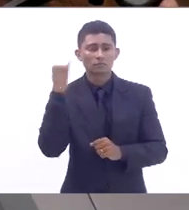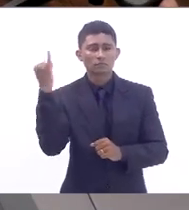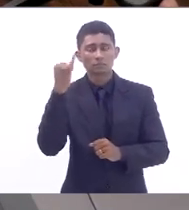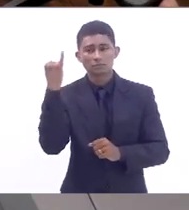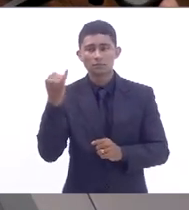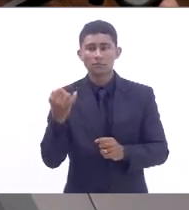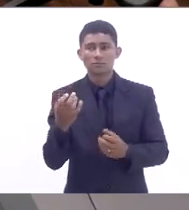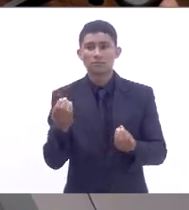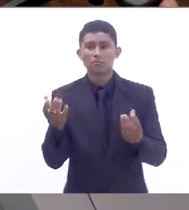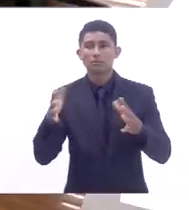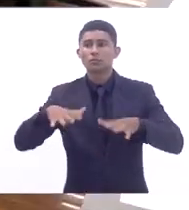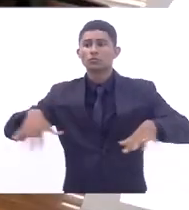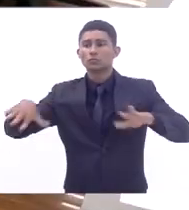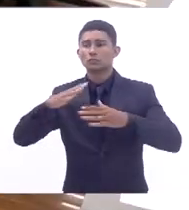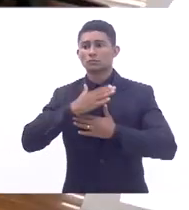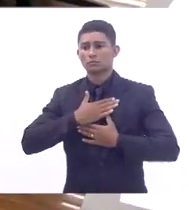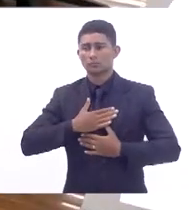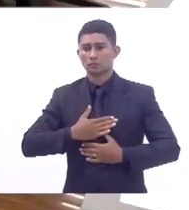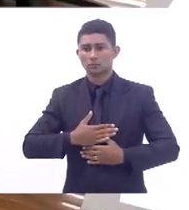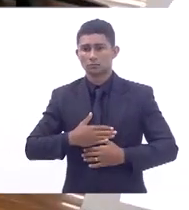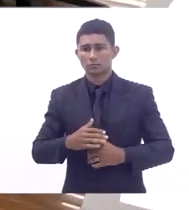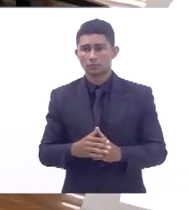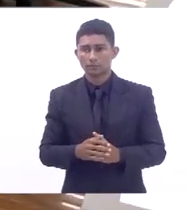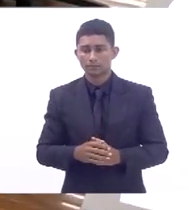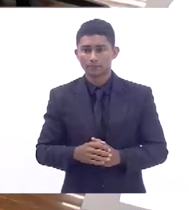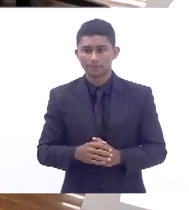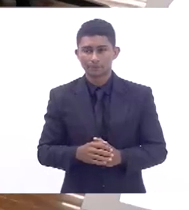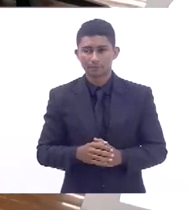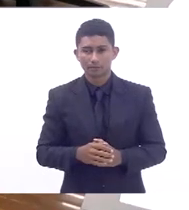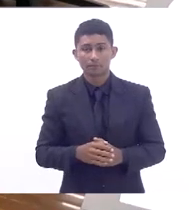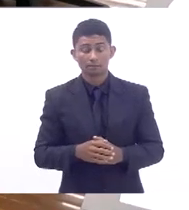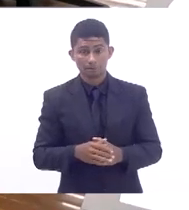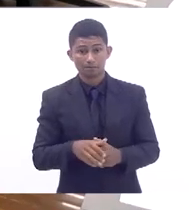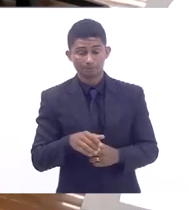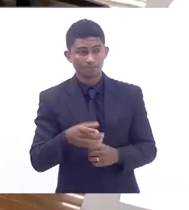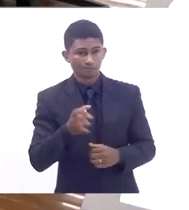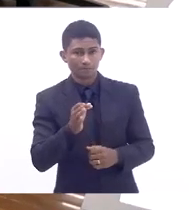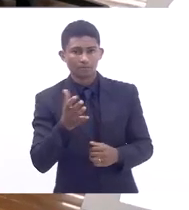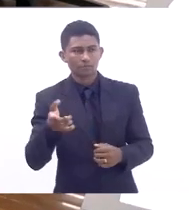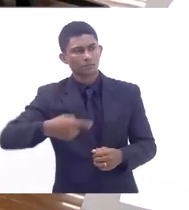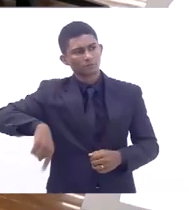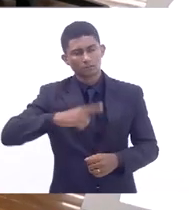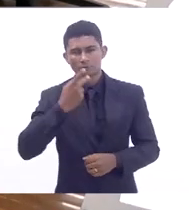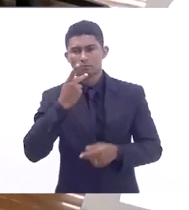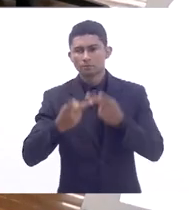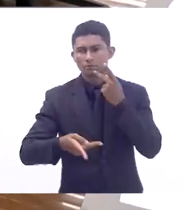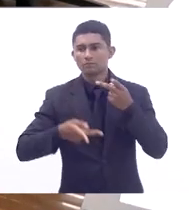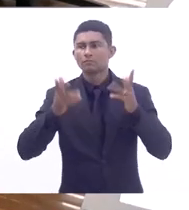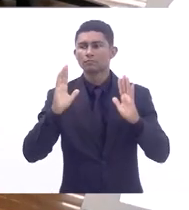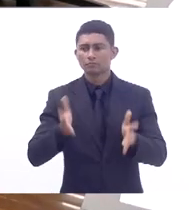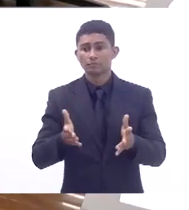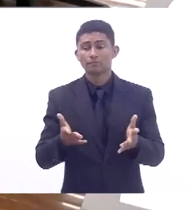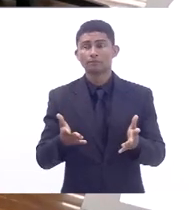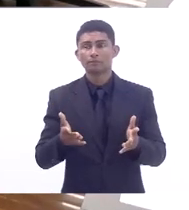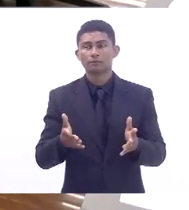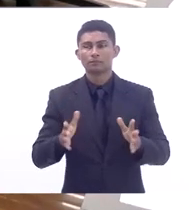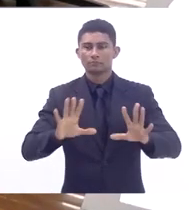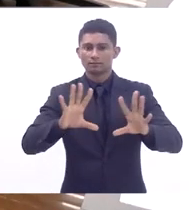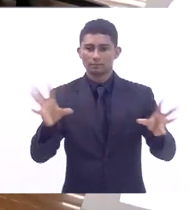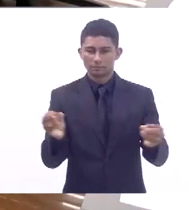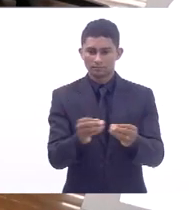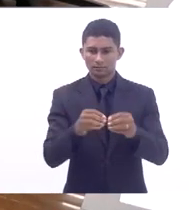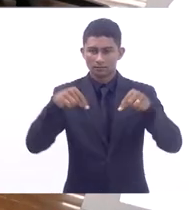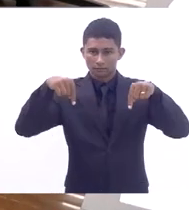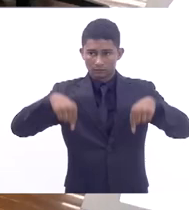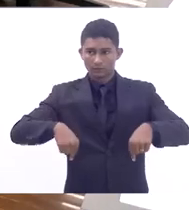gente só para tranquilidade da da base ânsia É sobre esse ponto especificamente como nós já falamos pode que a conclusão desta